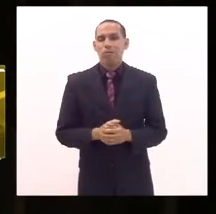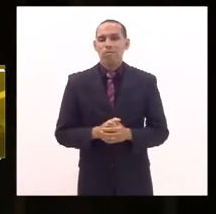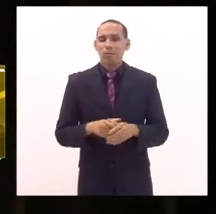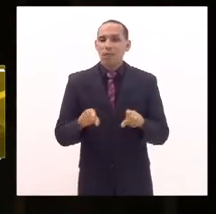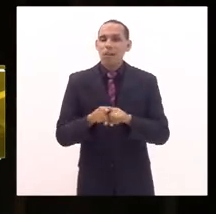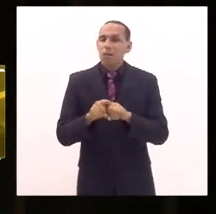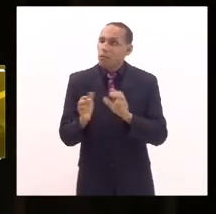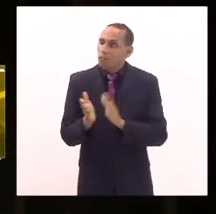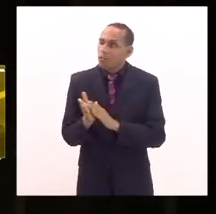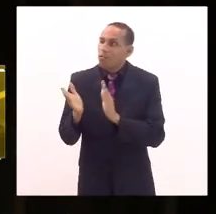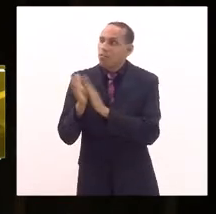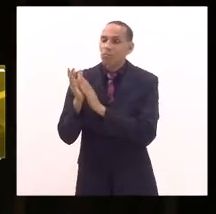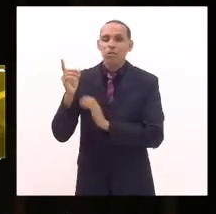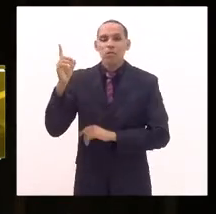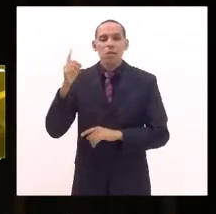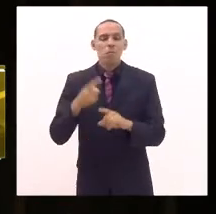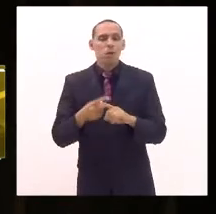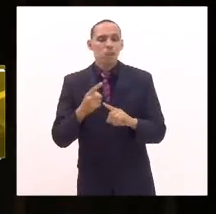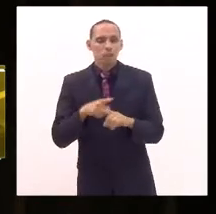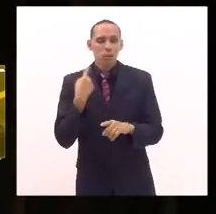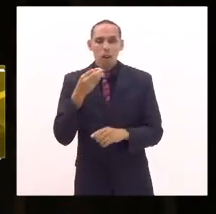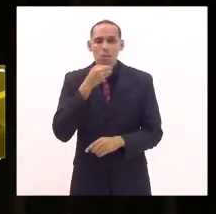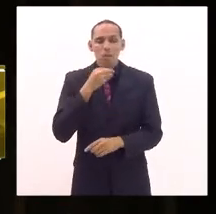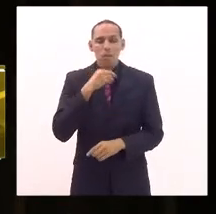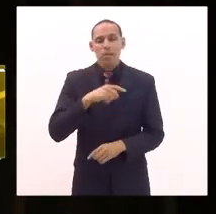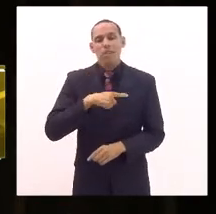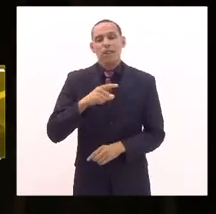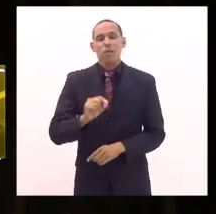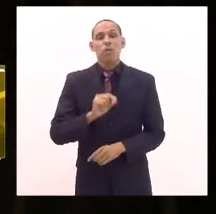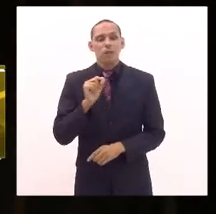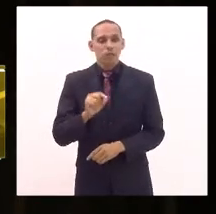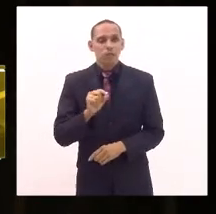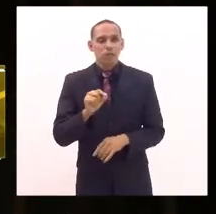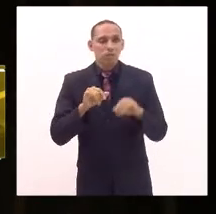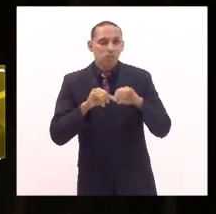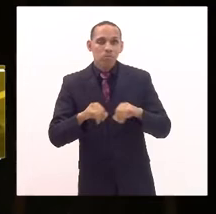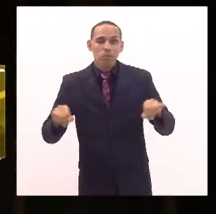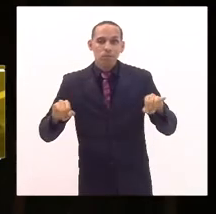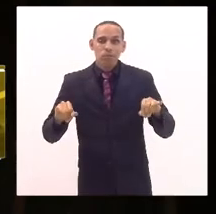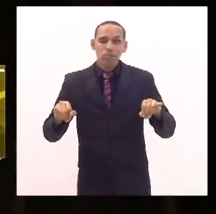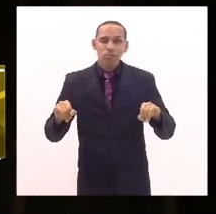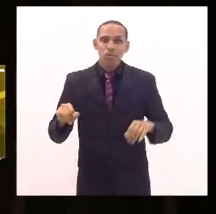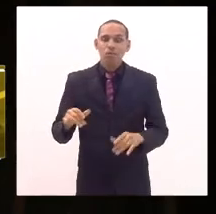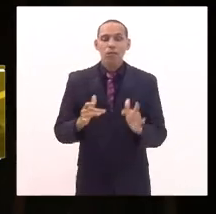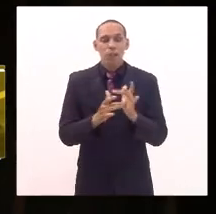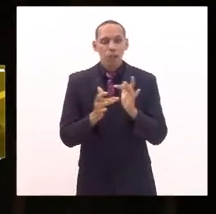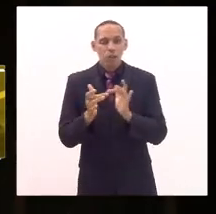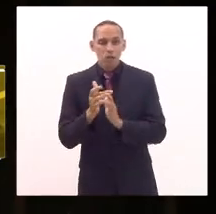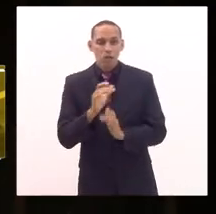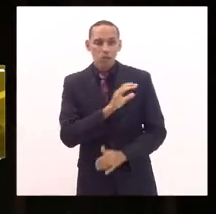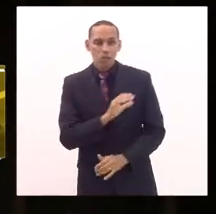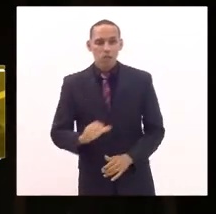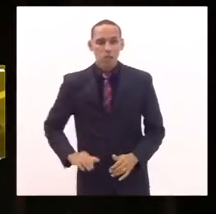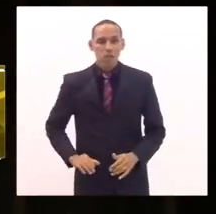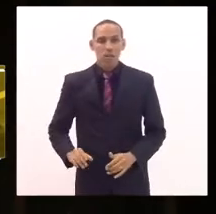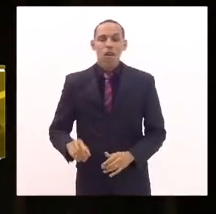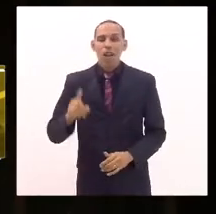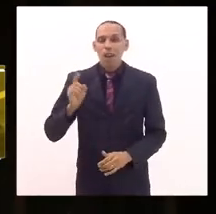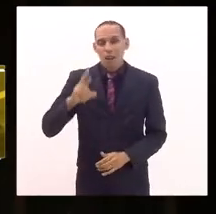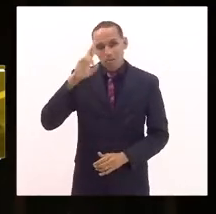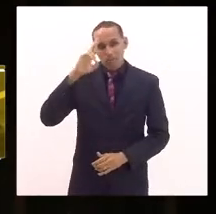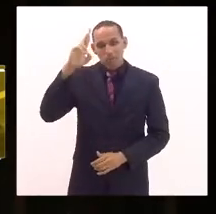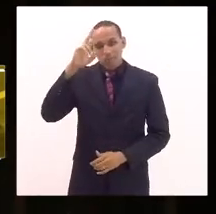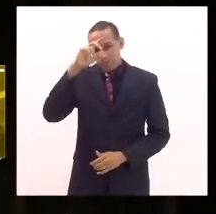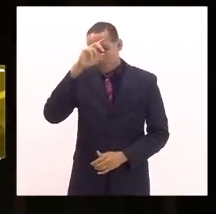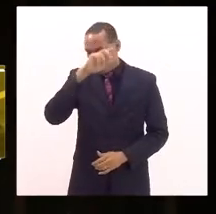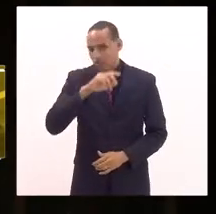pela oportunidade que temos de anunciar que Jesus Cristo é o Senhor. E nessa noite,